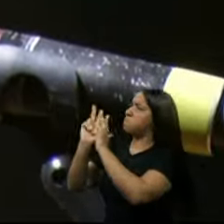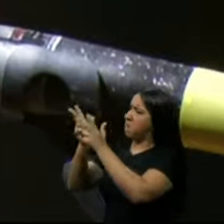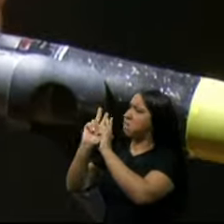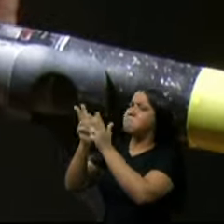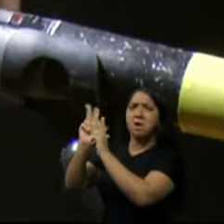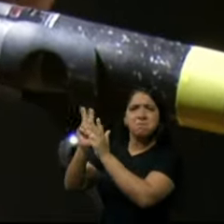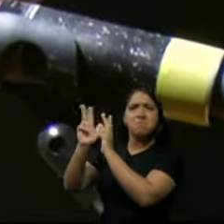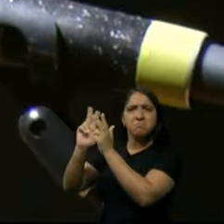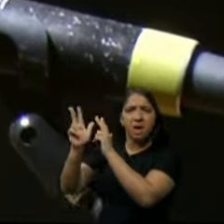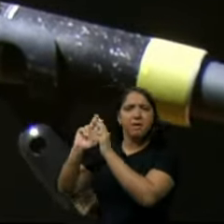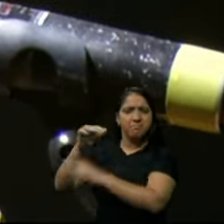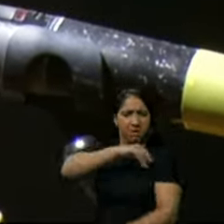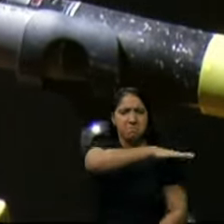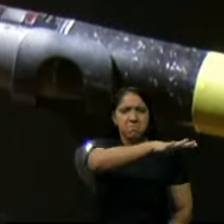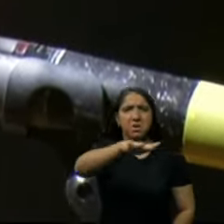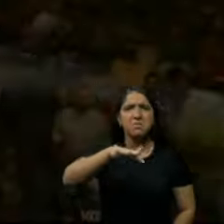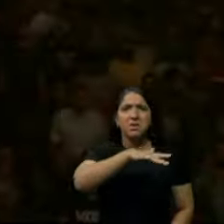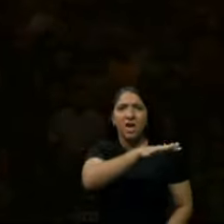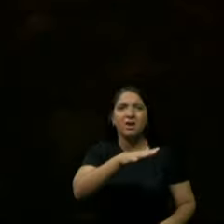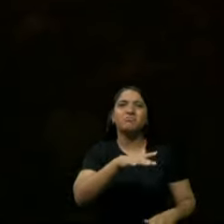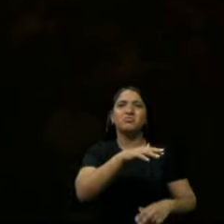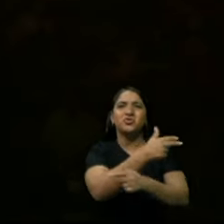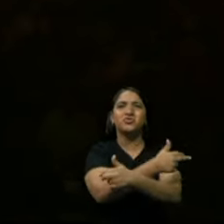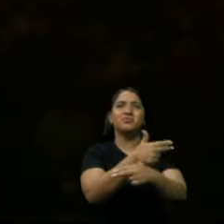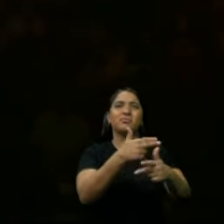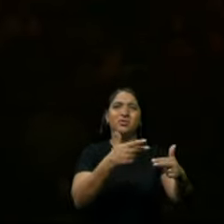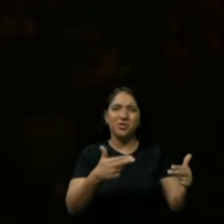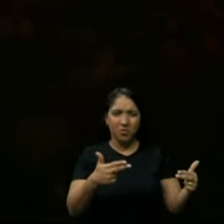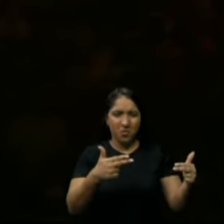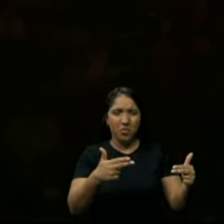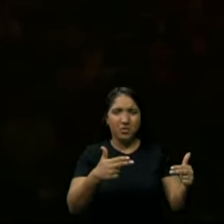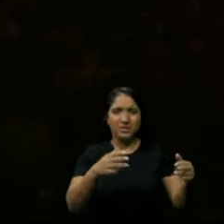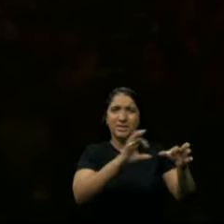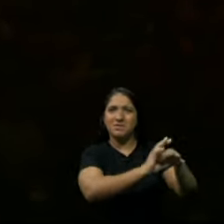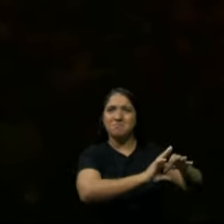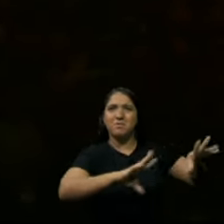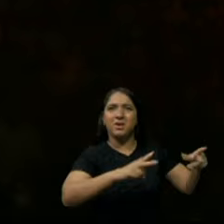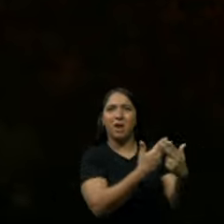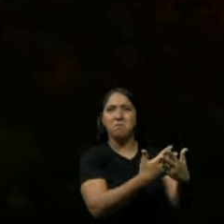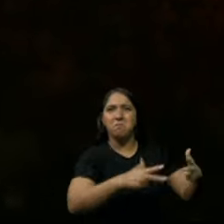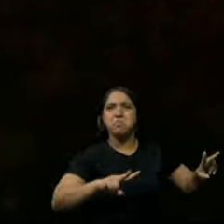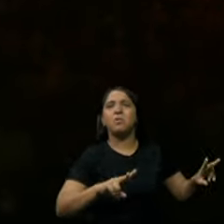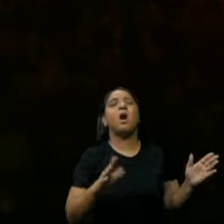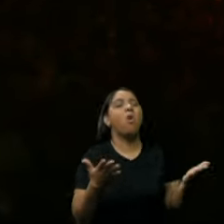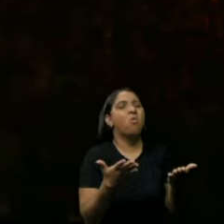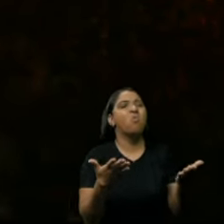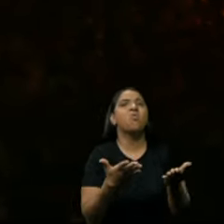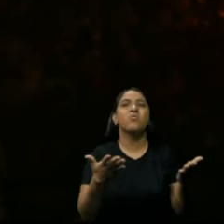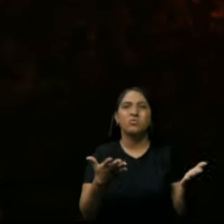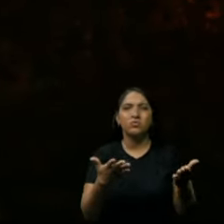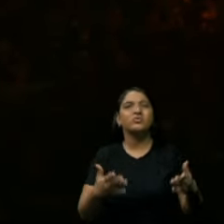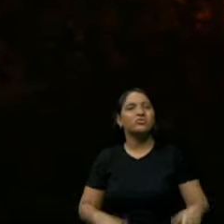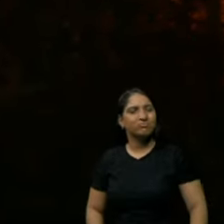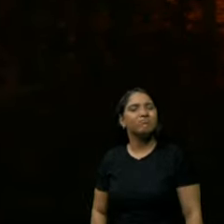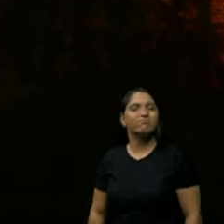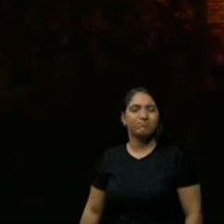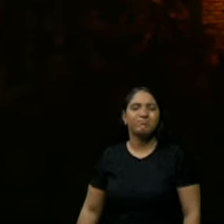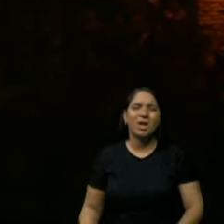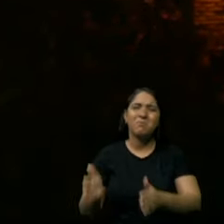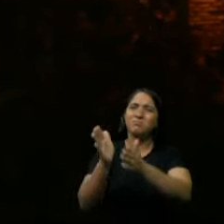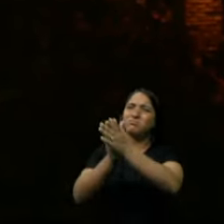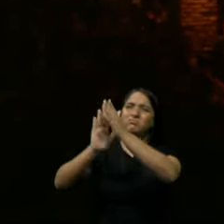algo está sendo liberado sobre nós e o eca pera lá